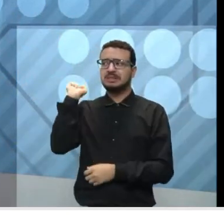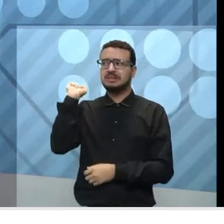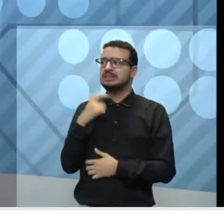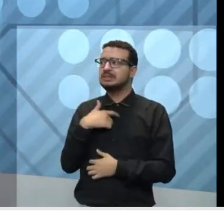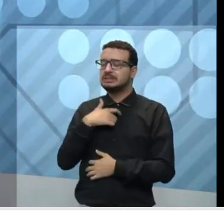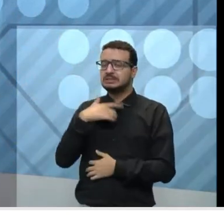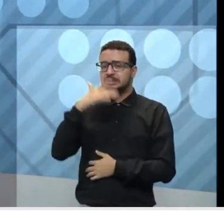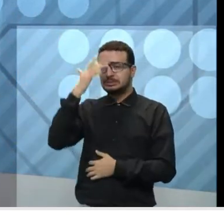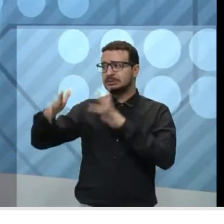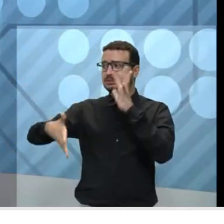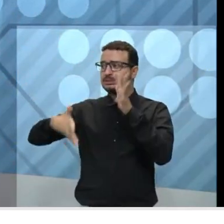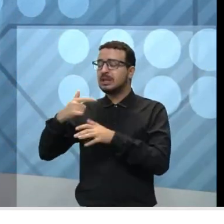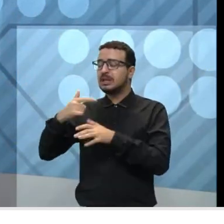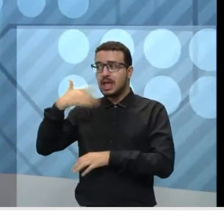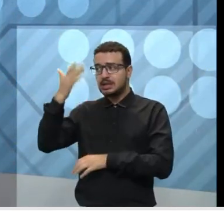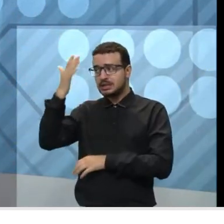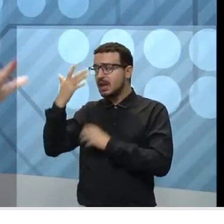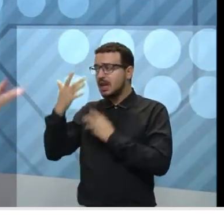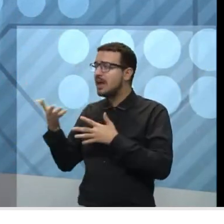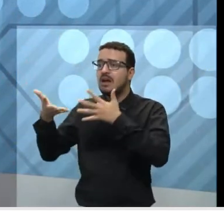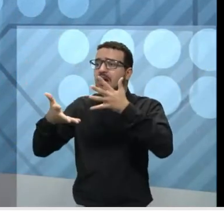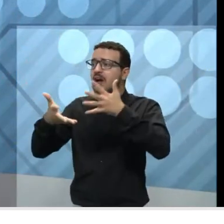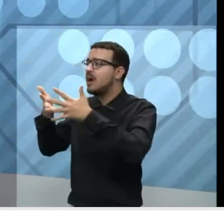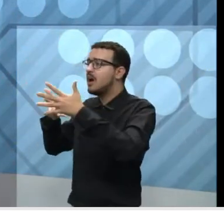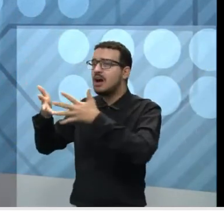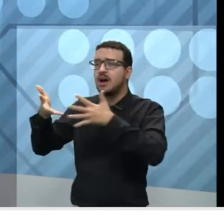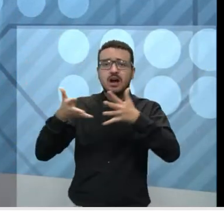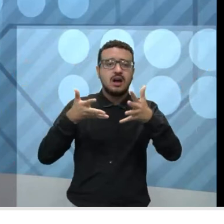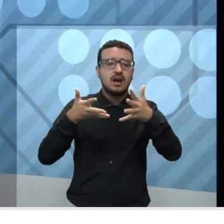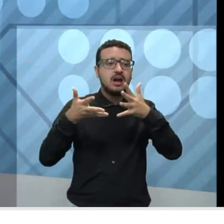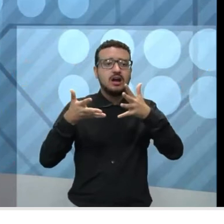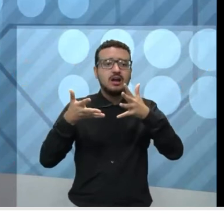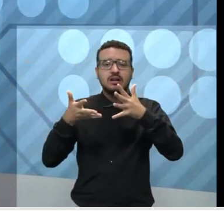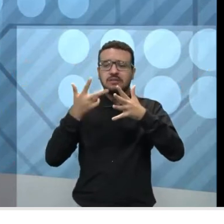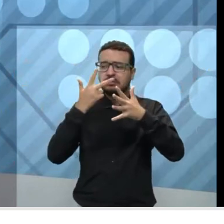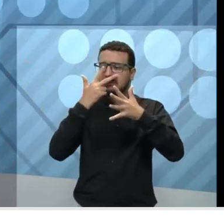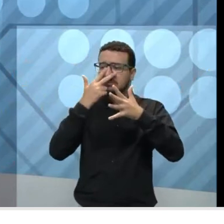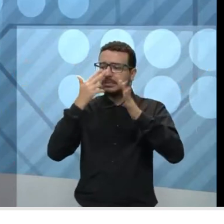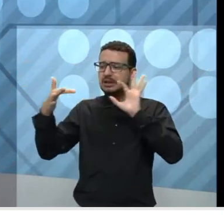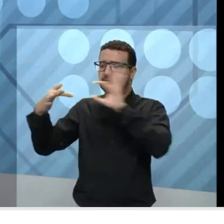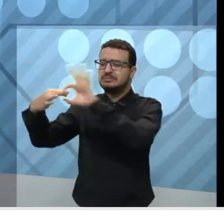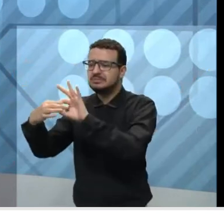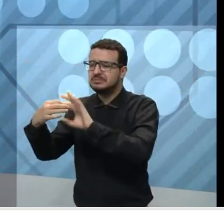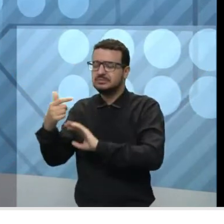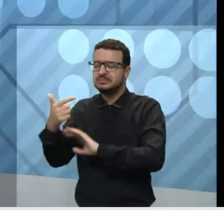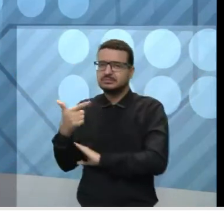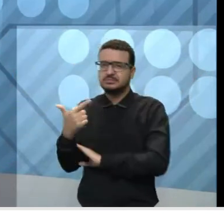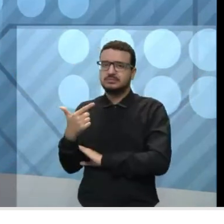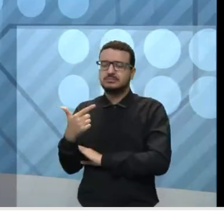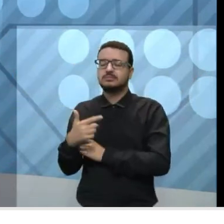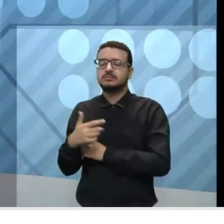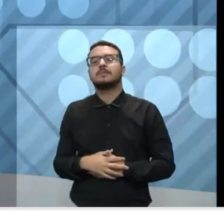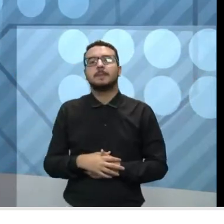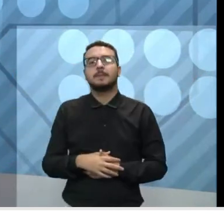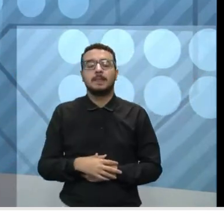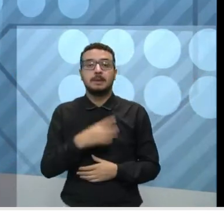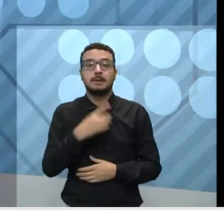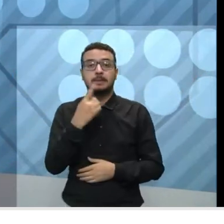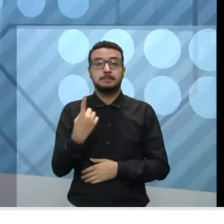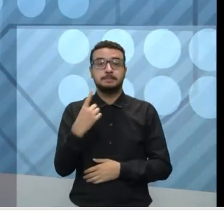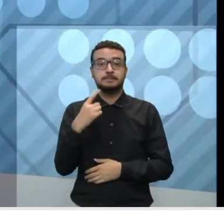Em 1998, Perlin ela foi caracterizar alguns tipos de identidade surda. A